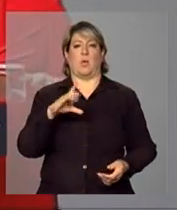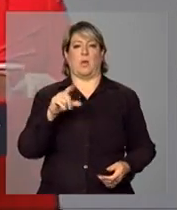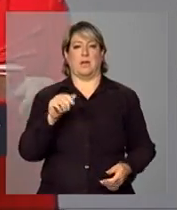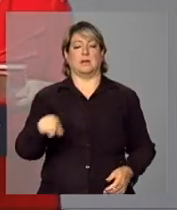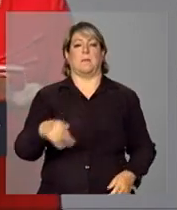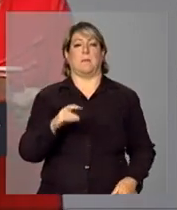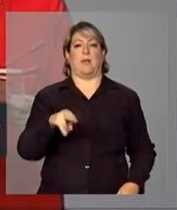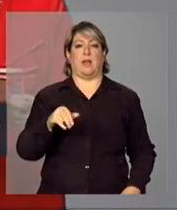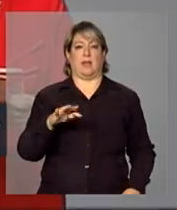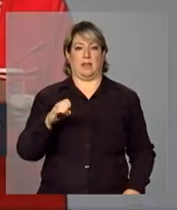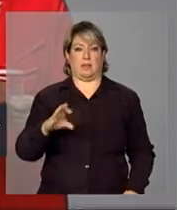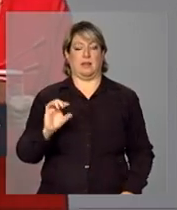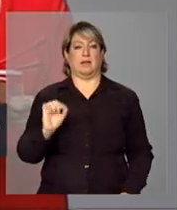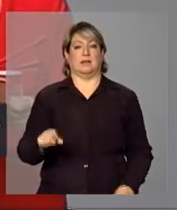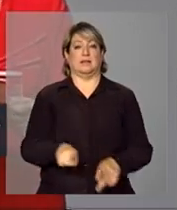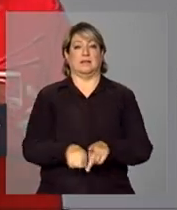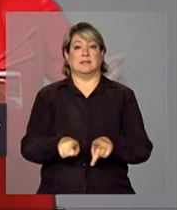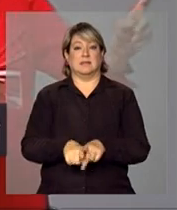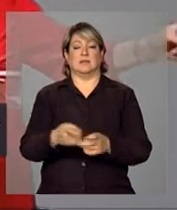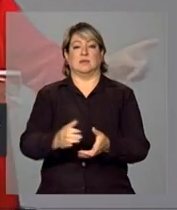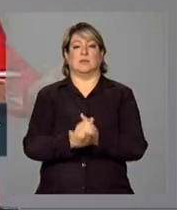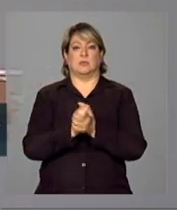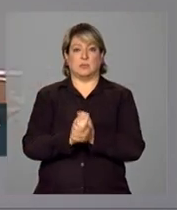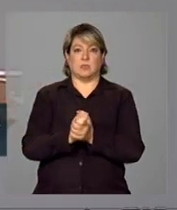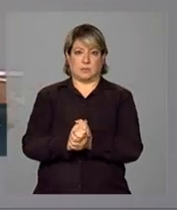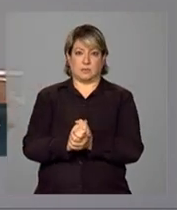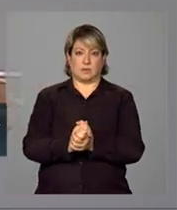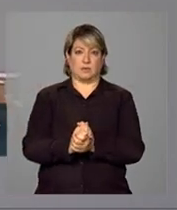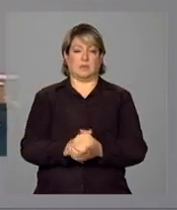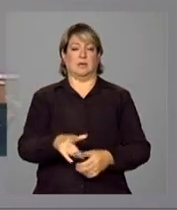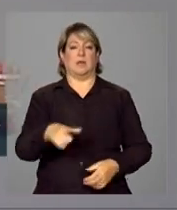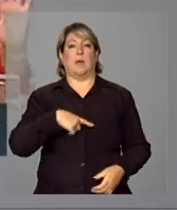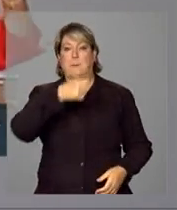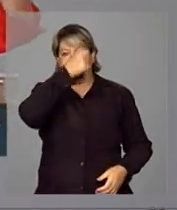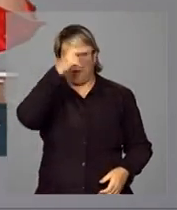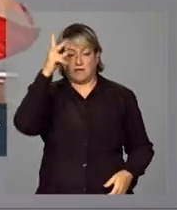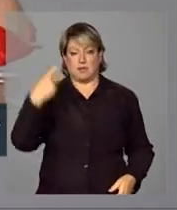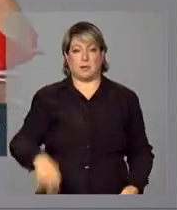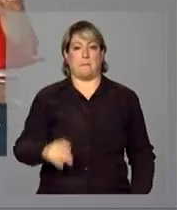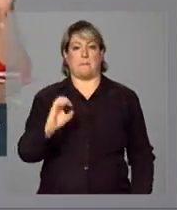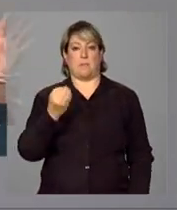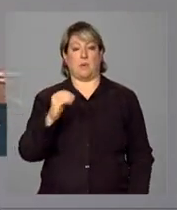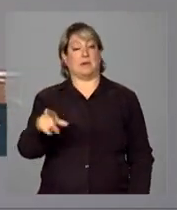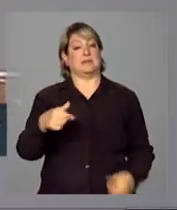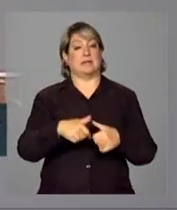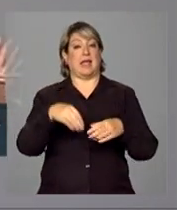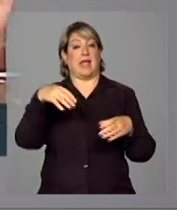Cumprimentar o Fortunato, prefeito de Porto Alegre, que está entre